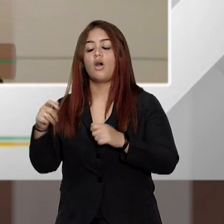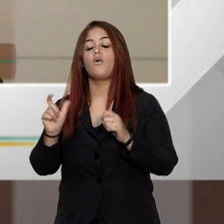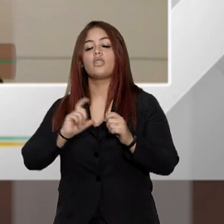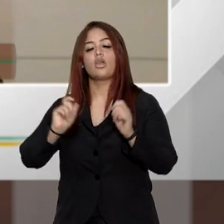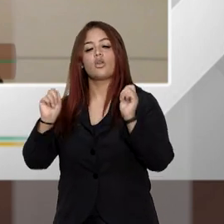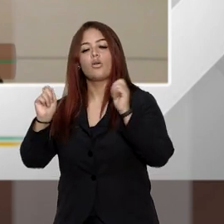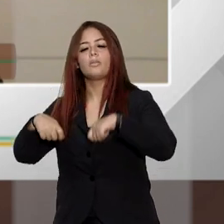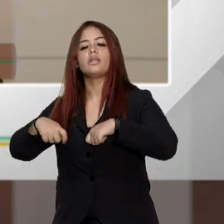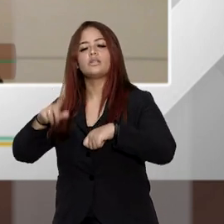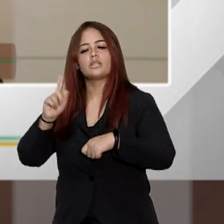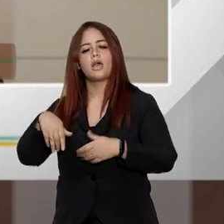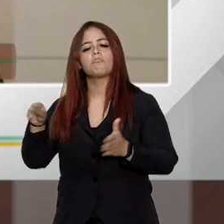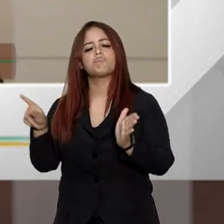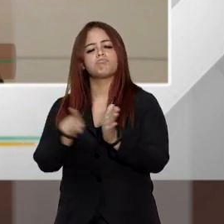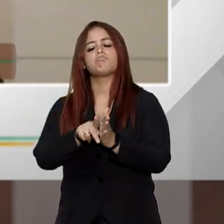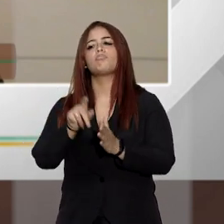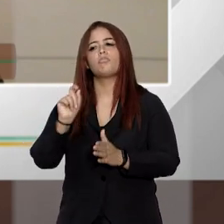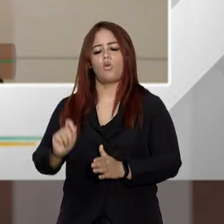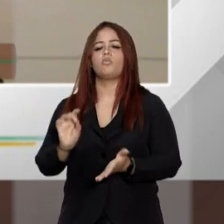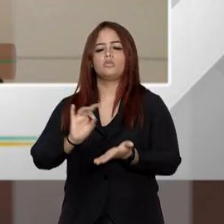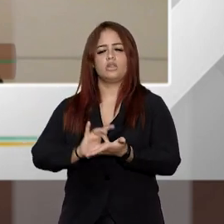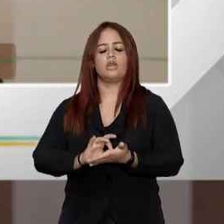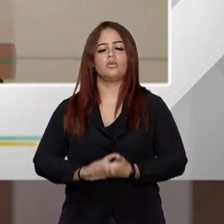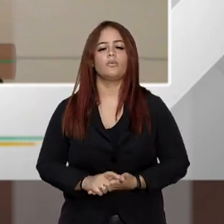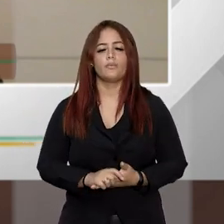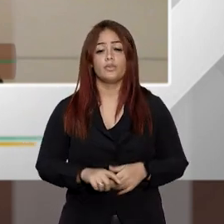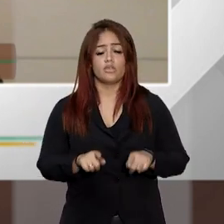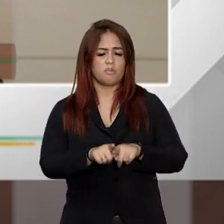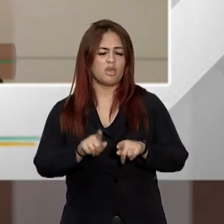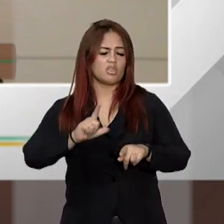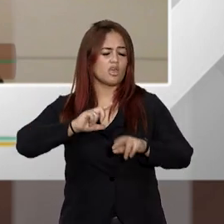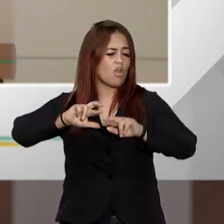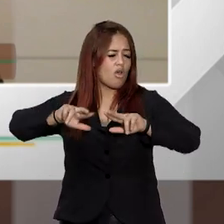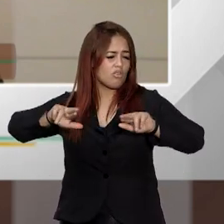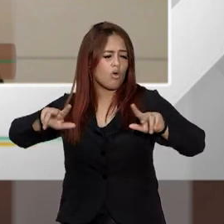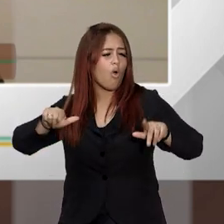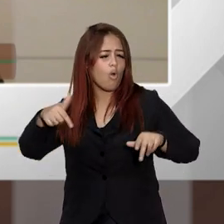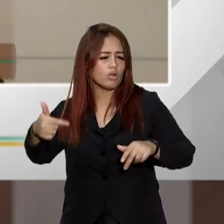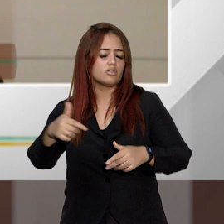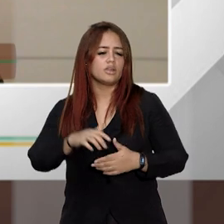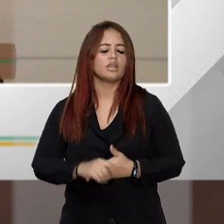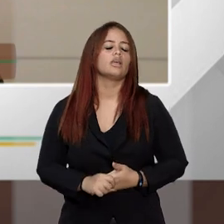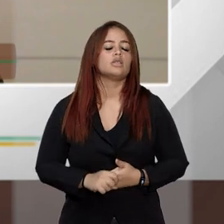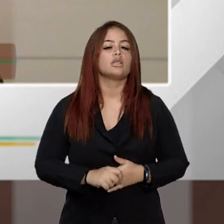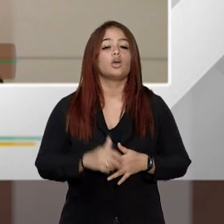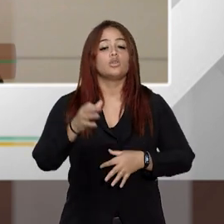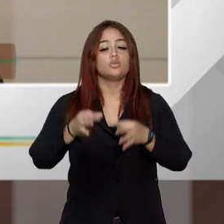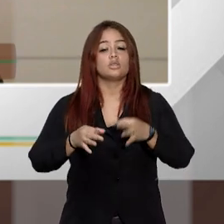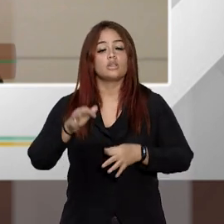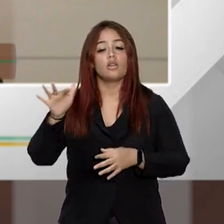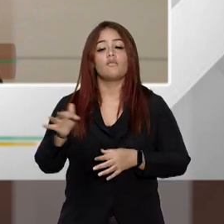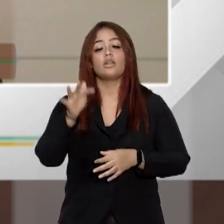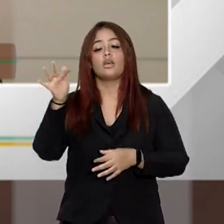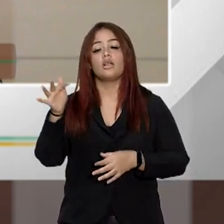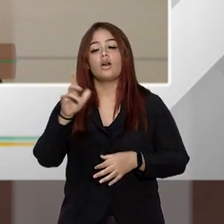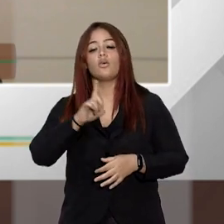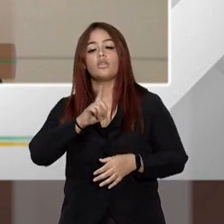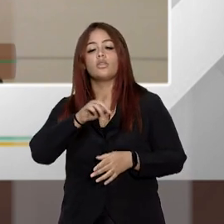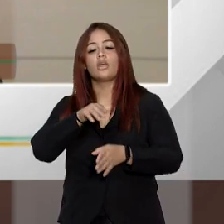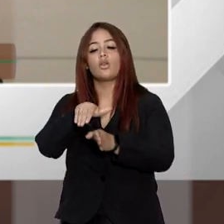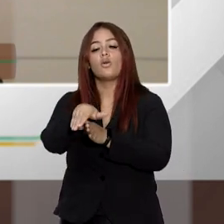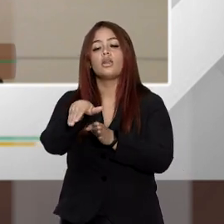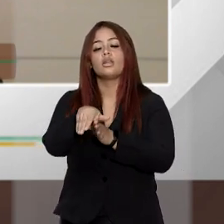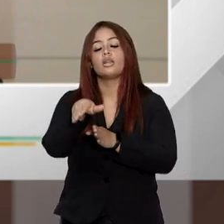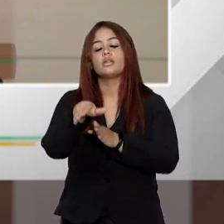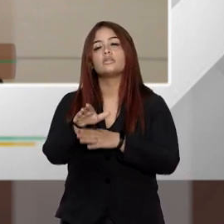a competência é absoluta. E claro, temos também muitas outras diferenças. No juizado federal, existe a